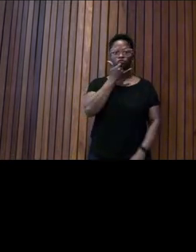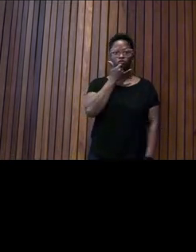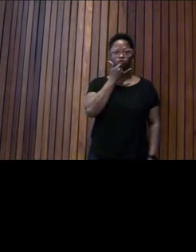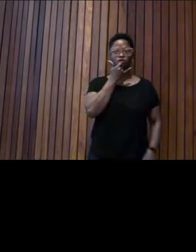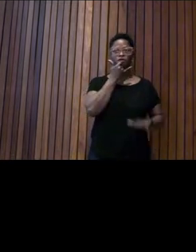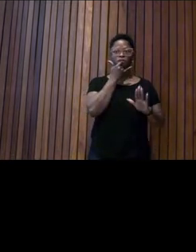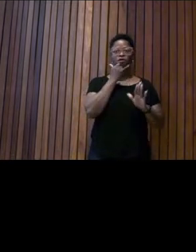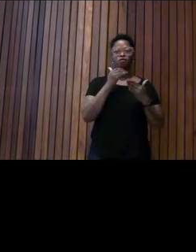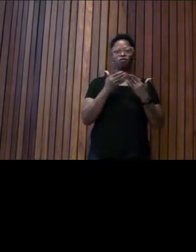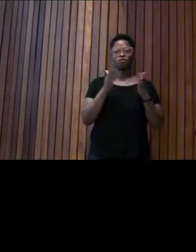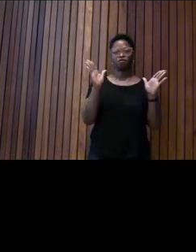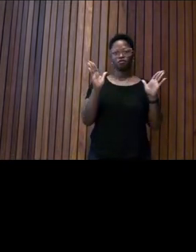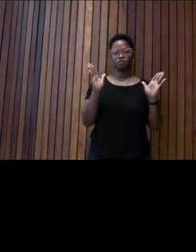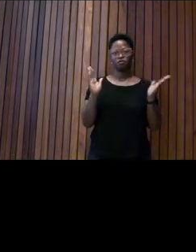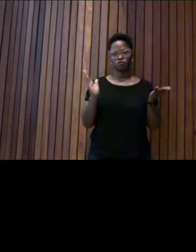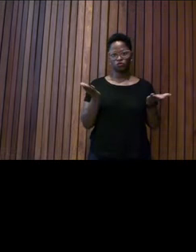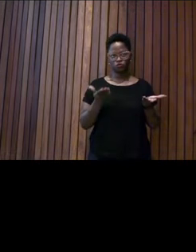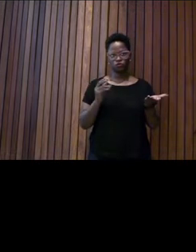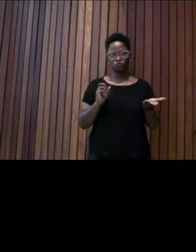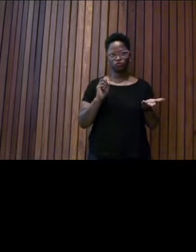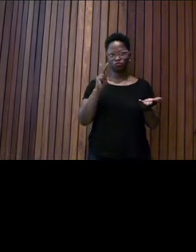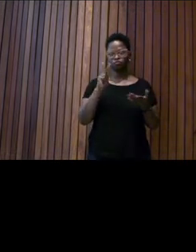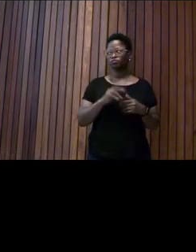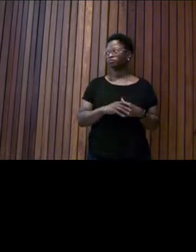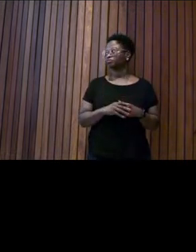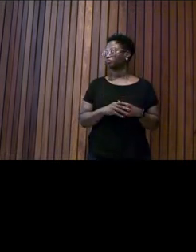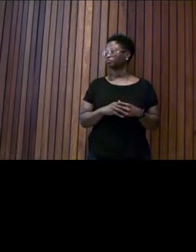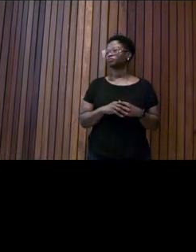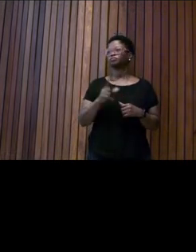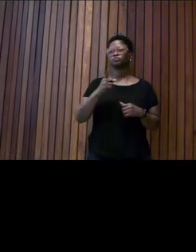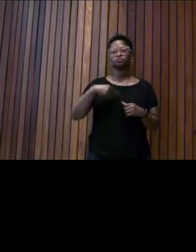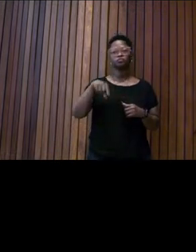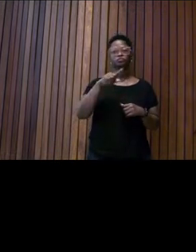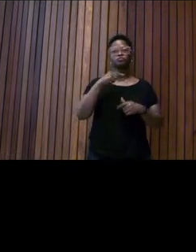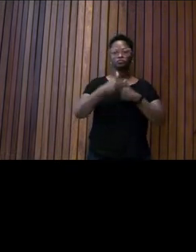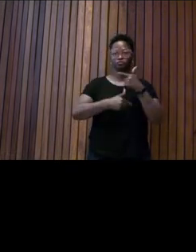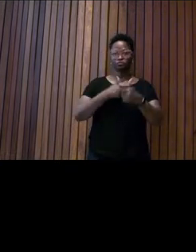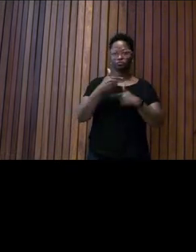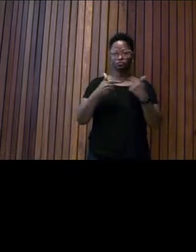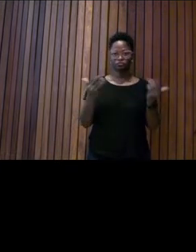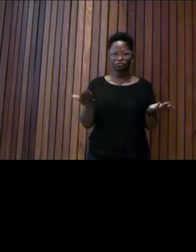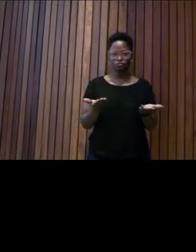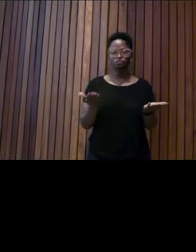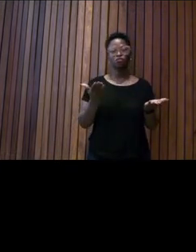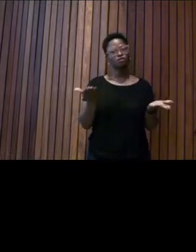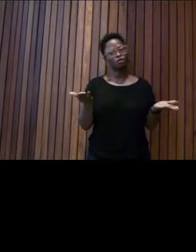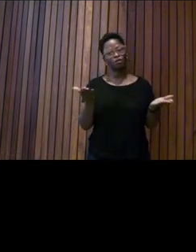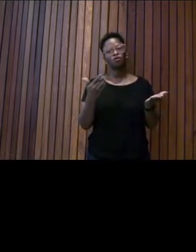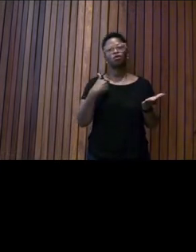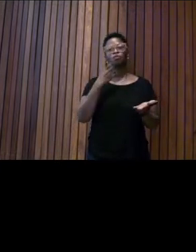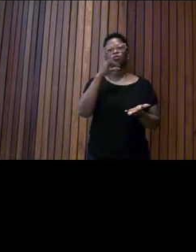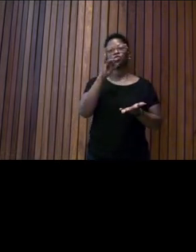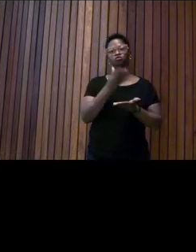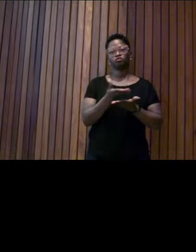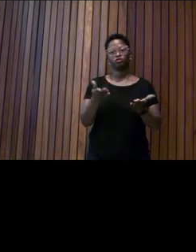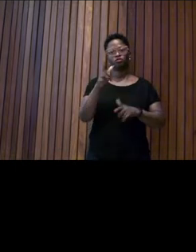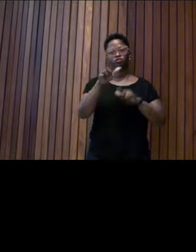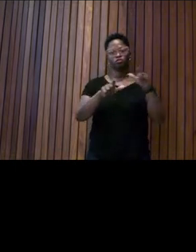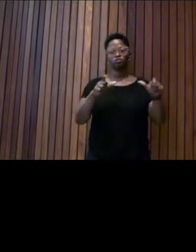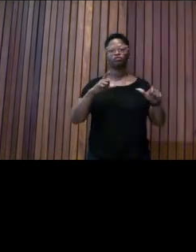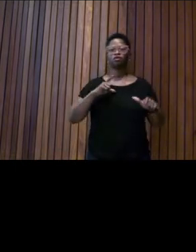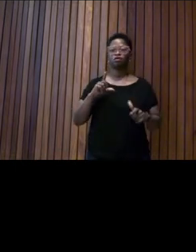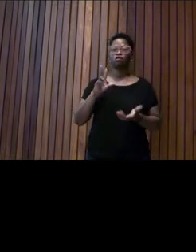mas vamos dar logo início aqui aos trabalhos. Bom dia a todos, né, que estão